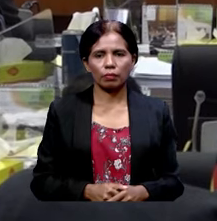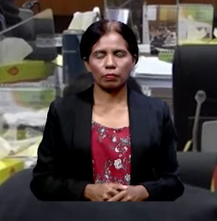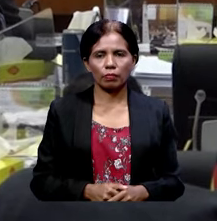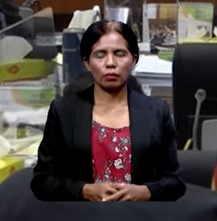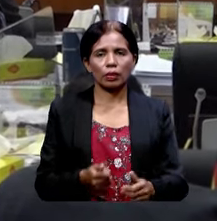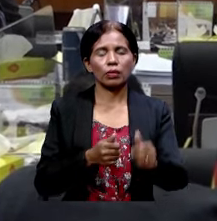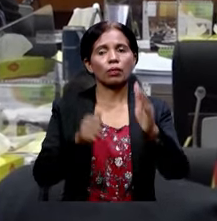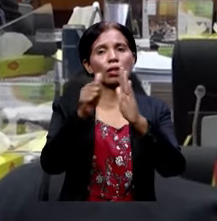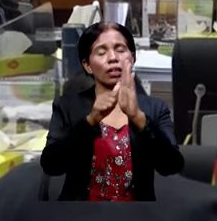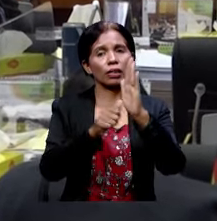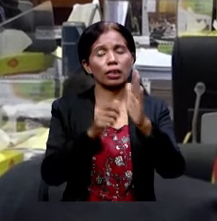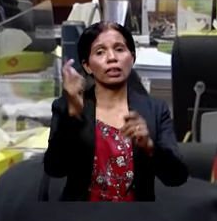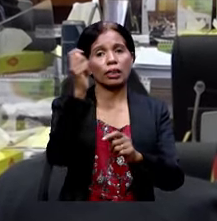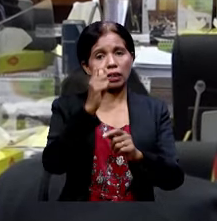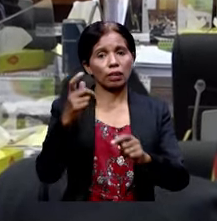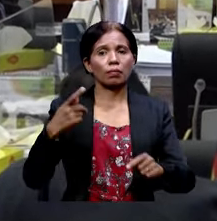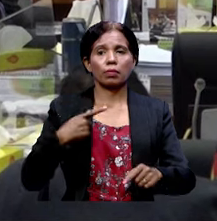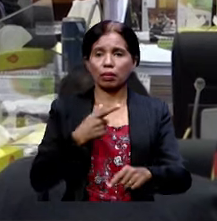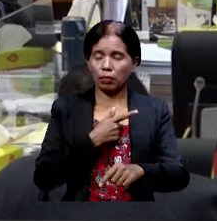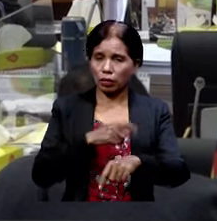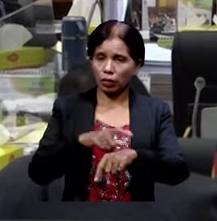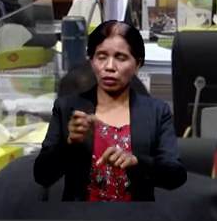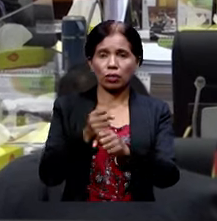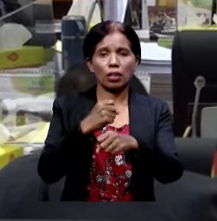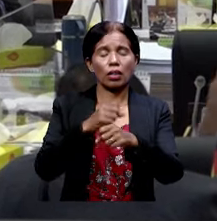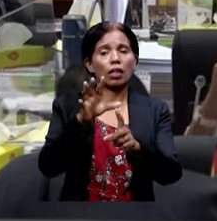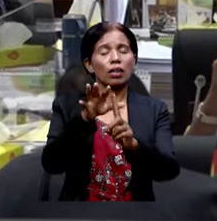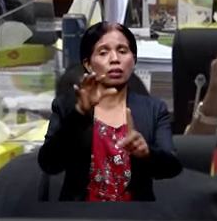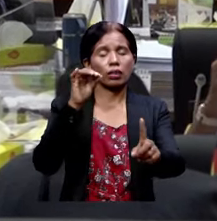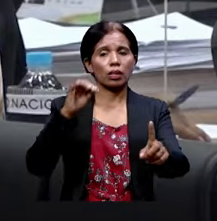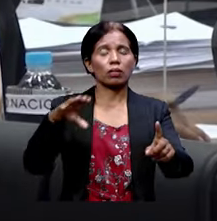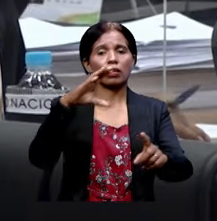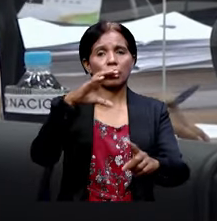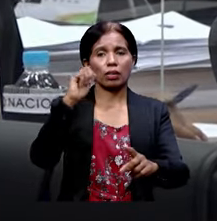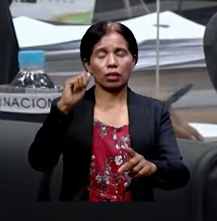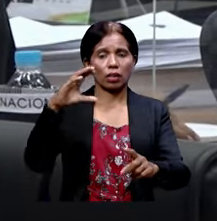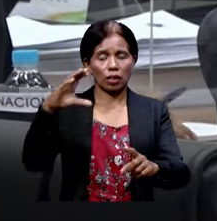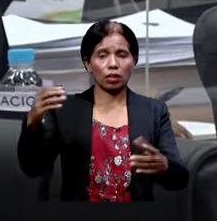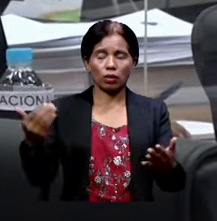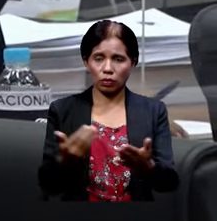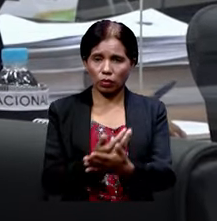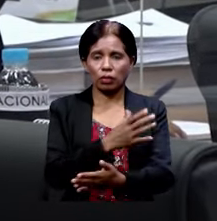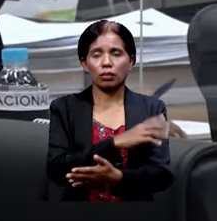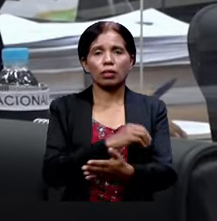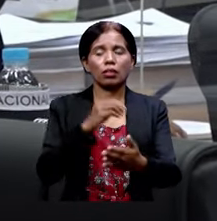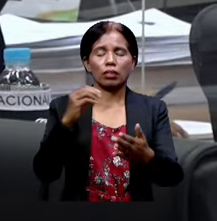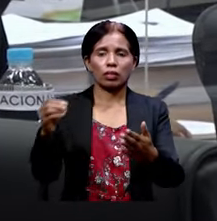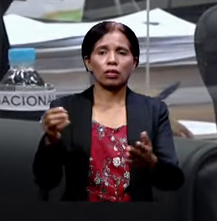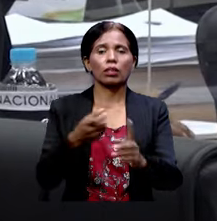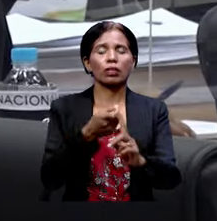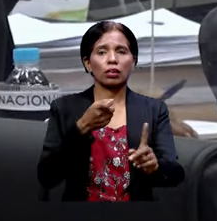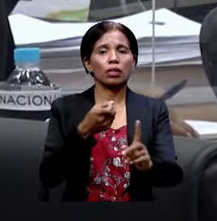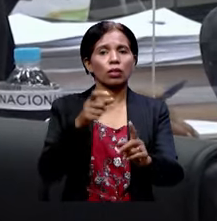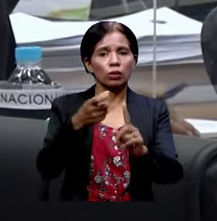Tira agenda e a terça-feira, né, Parlamento Nacional, atual eleição para o comissário FON, Comissão Anticorrupção, CAC, né, propõe o seu